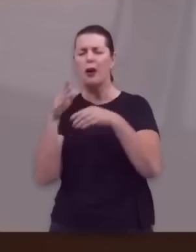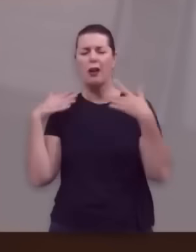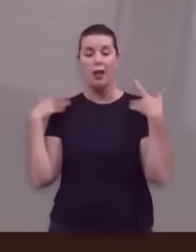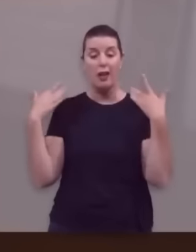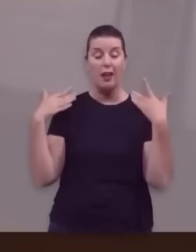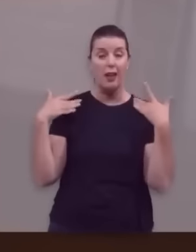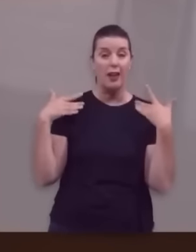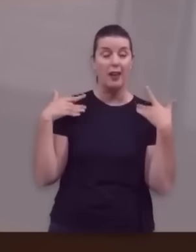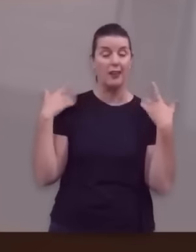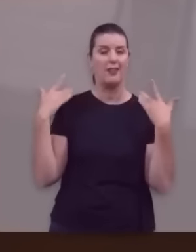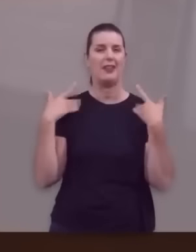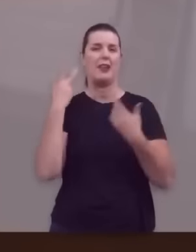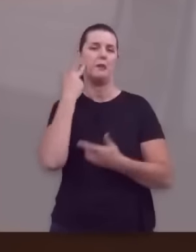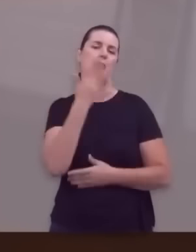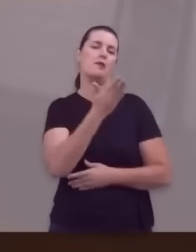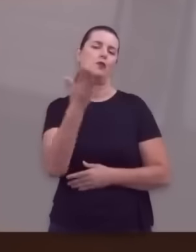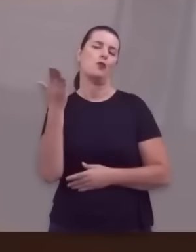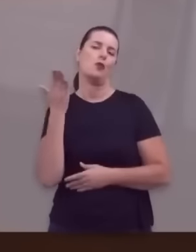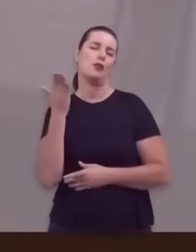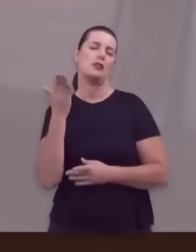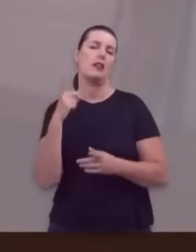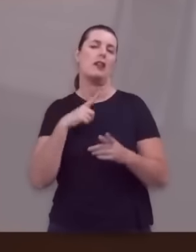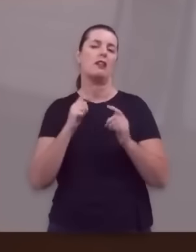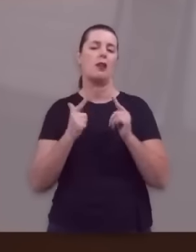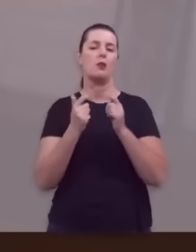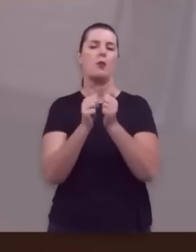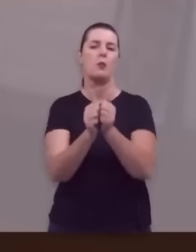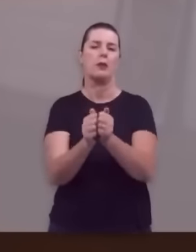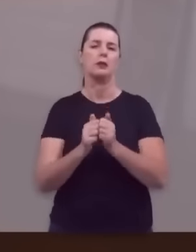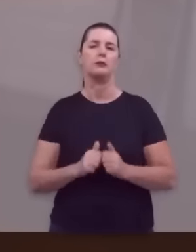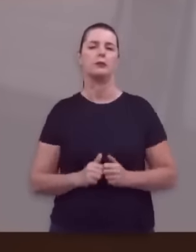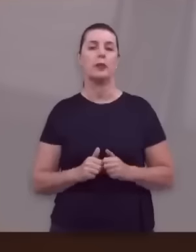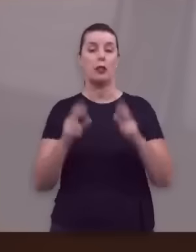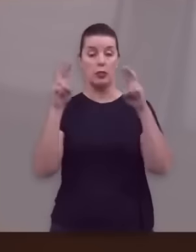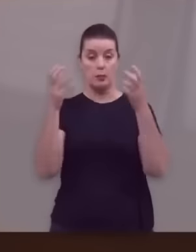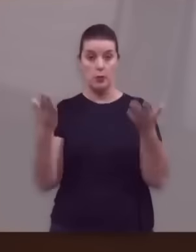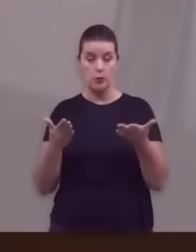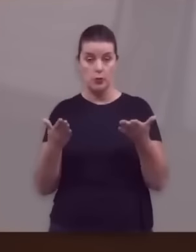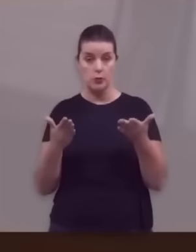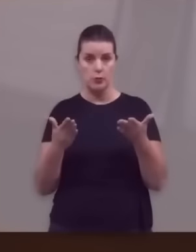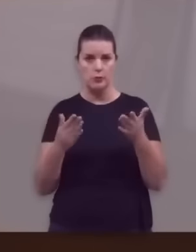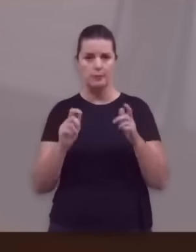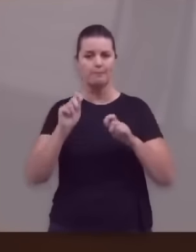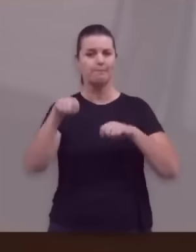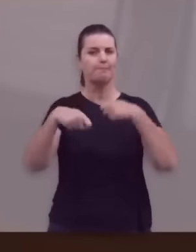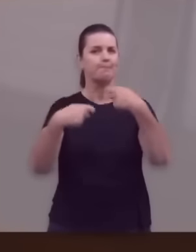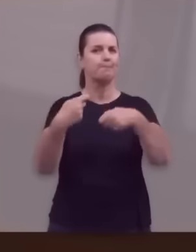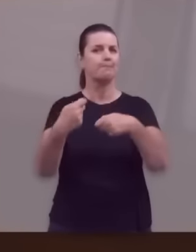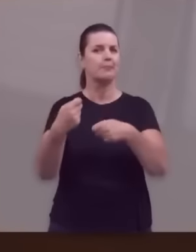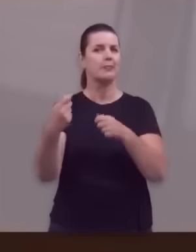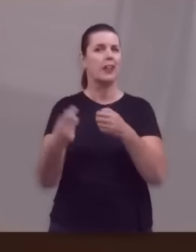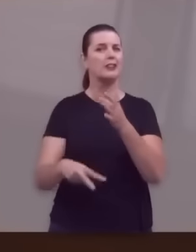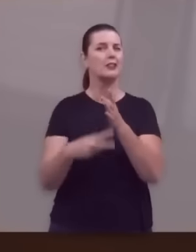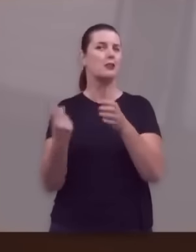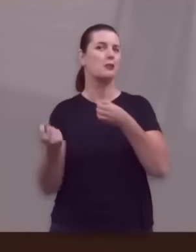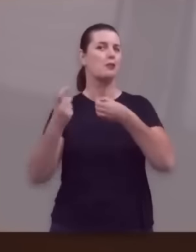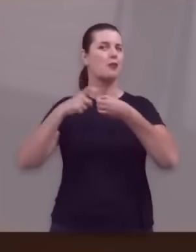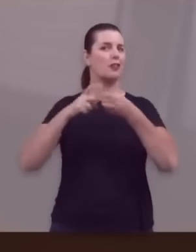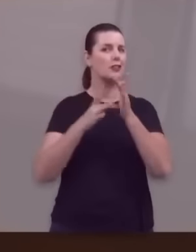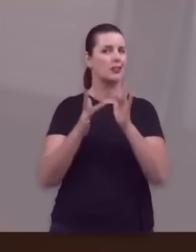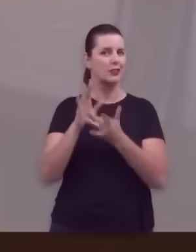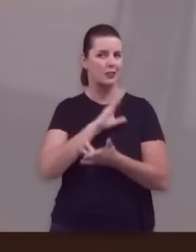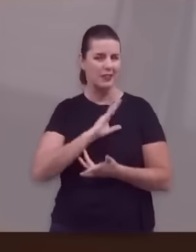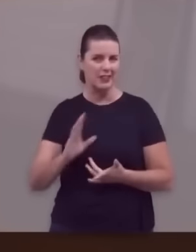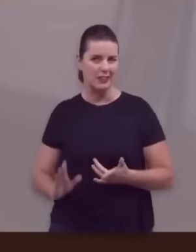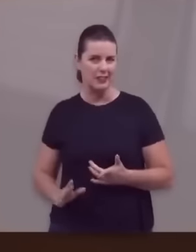alegria com muito carinho para você que tem nos acompanhado a temática de hoje os sinais da segunda vinda de